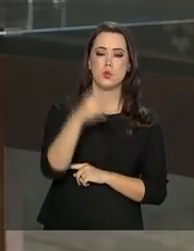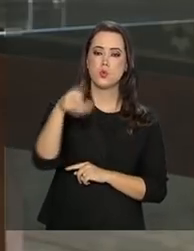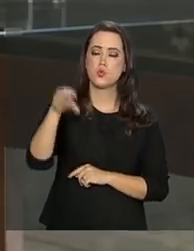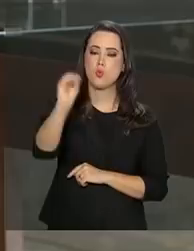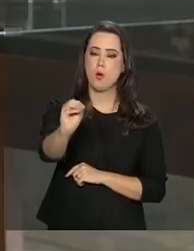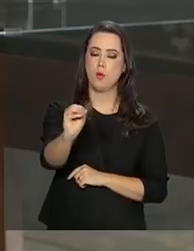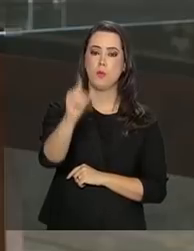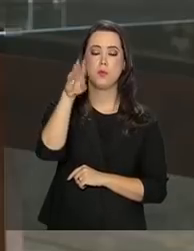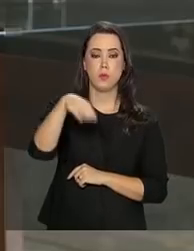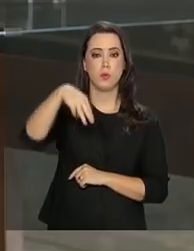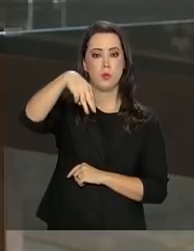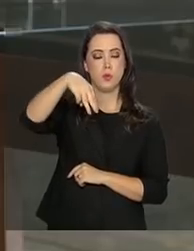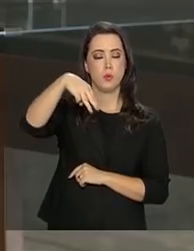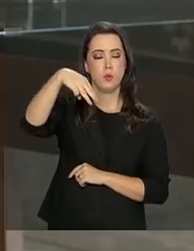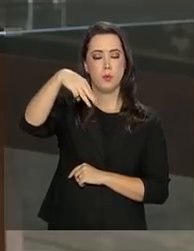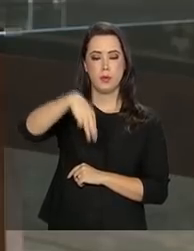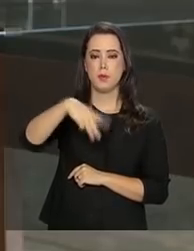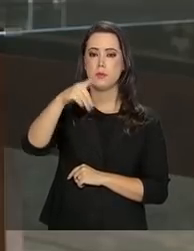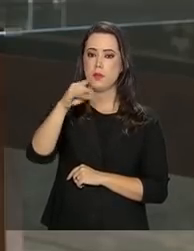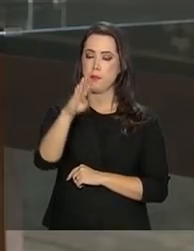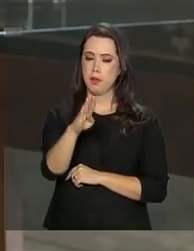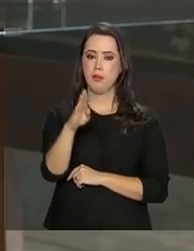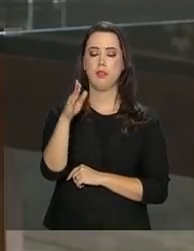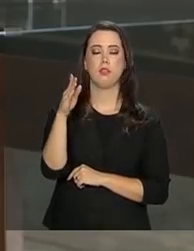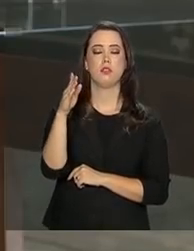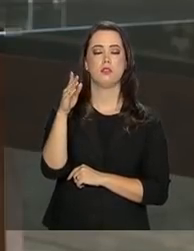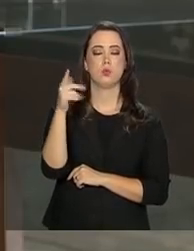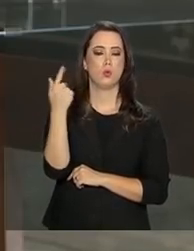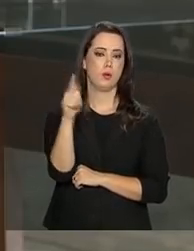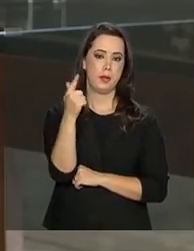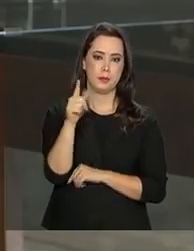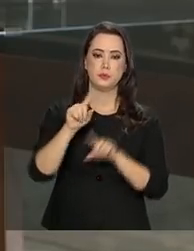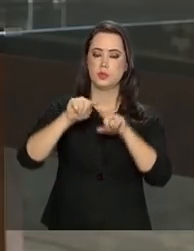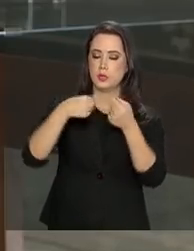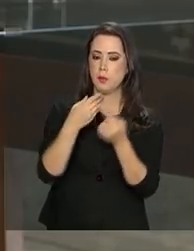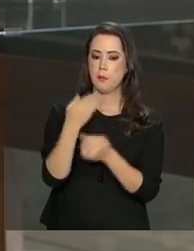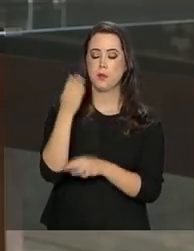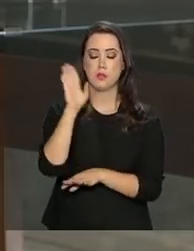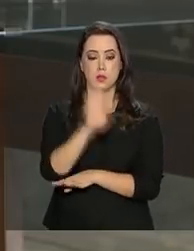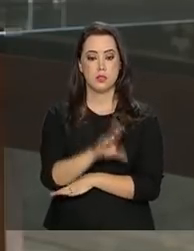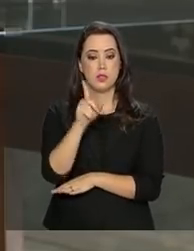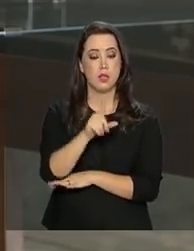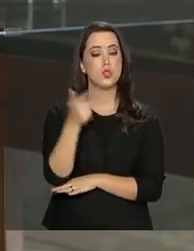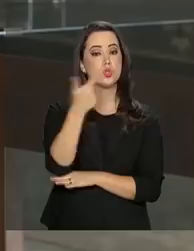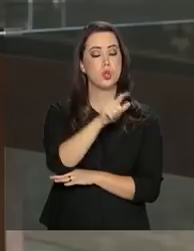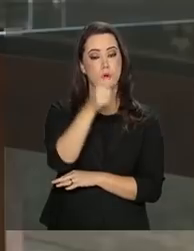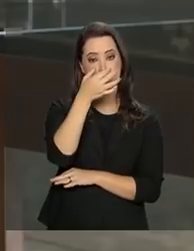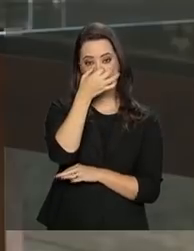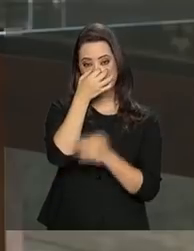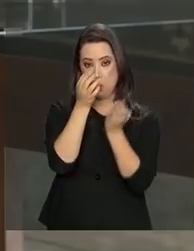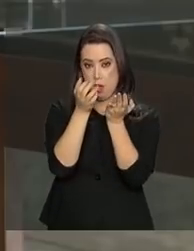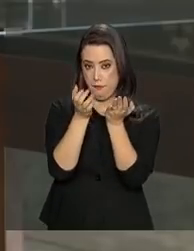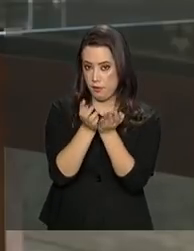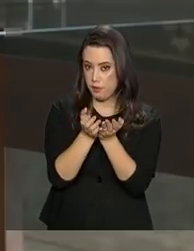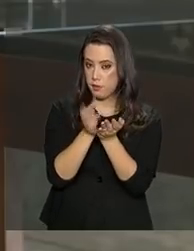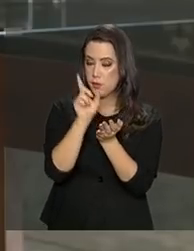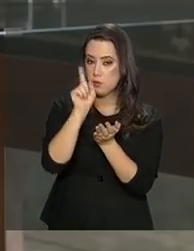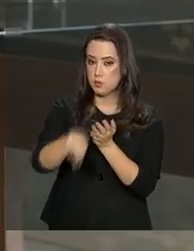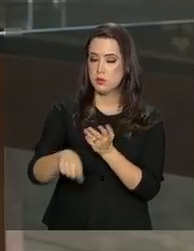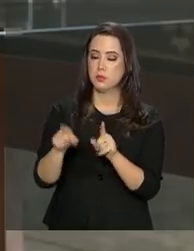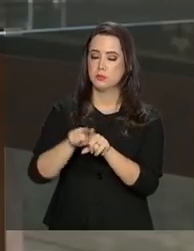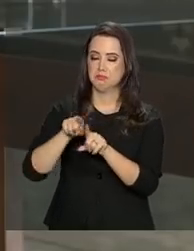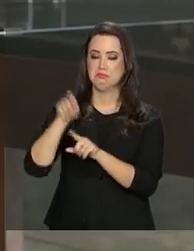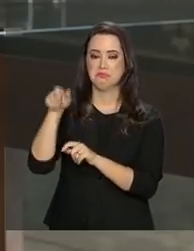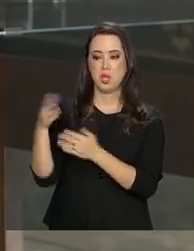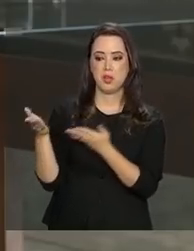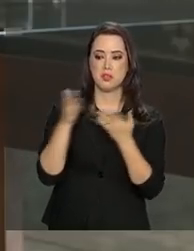já aceita tarde está previsto mais um encontro dessa vez com o pastor evandro bezerra e aqui no palácio do planalto hoje está tendo uma reunião